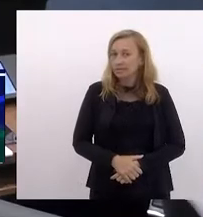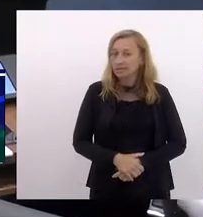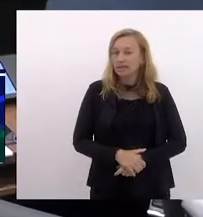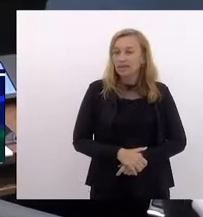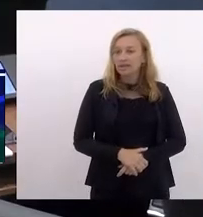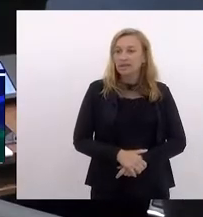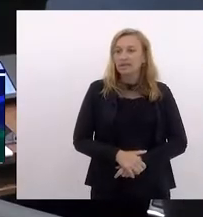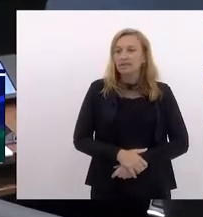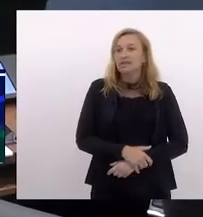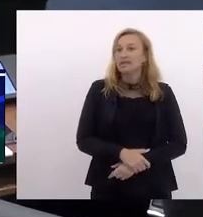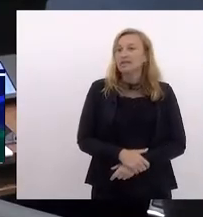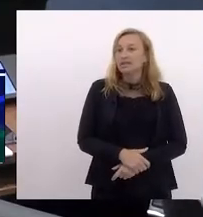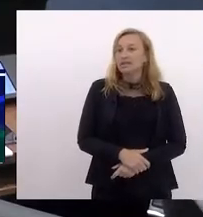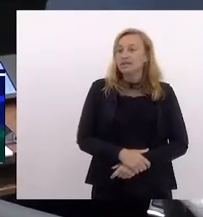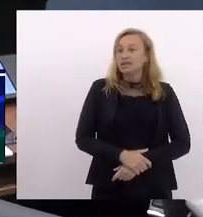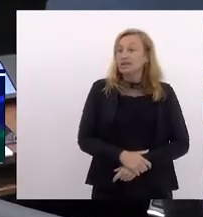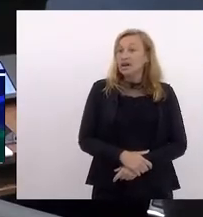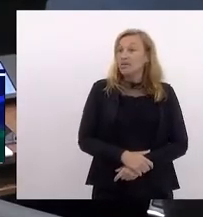E aí